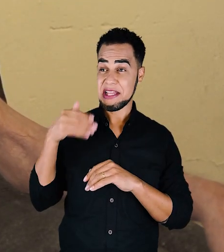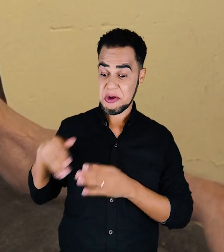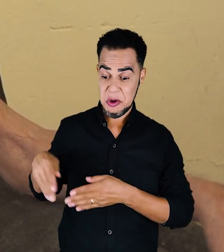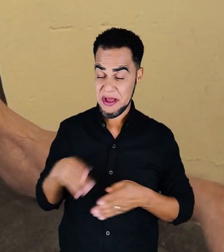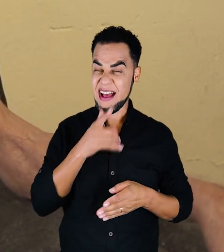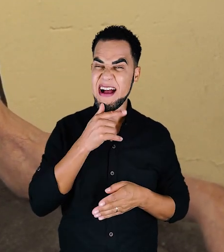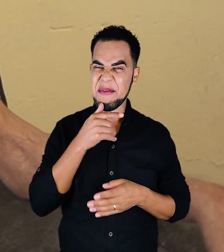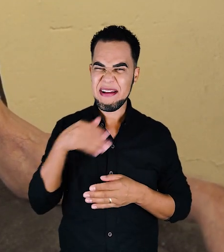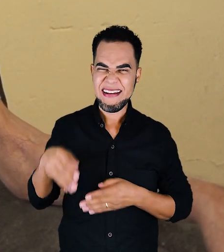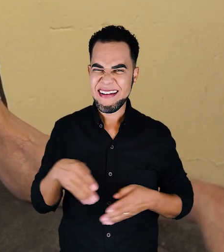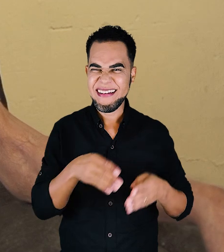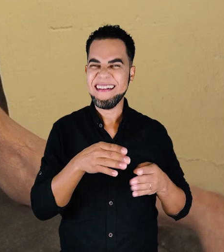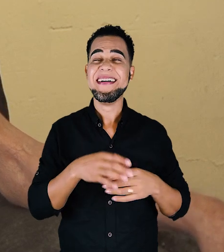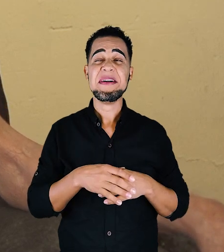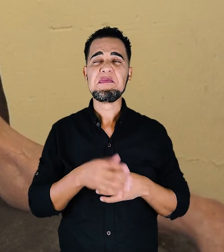um córrego